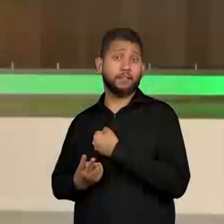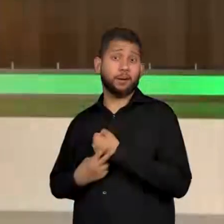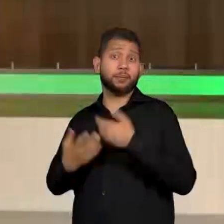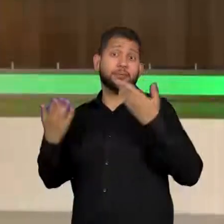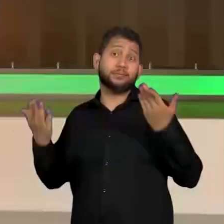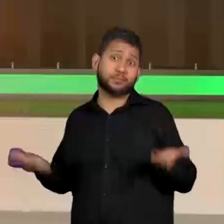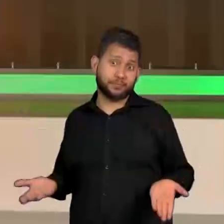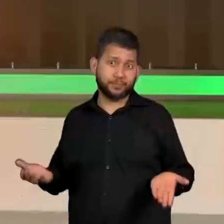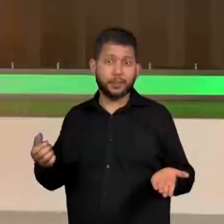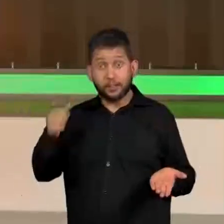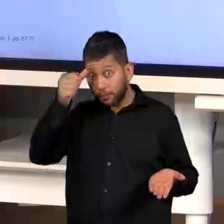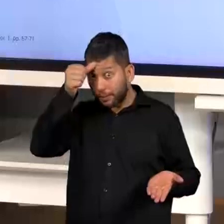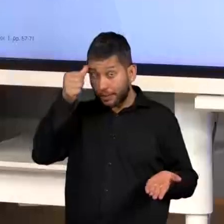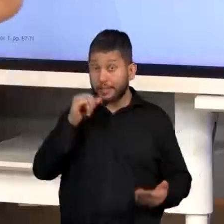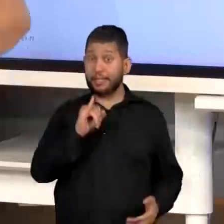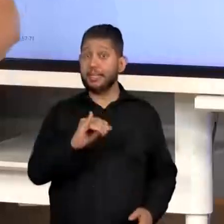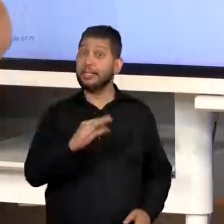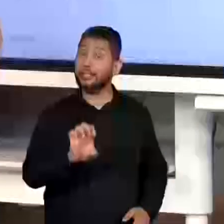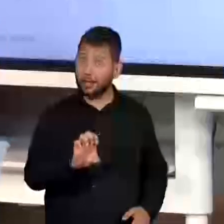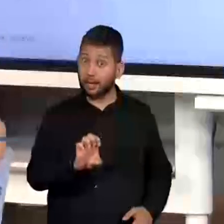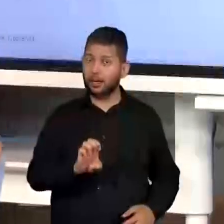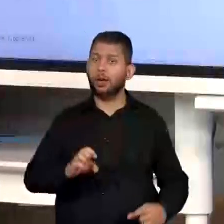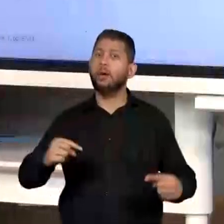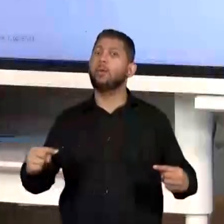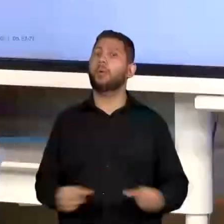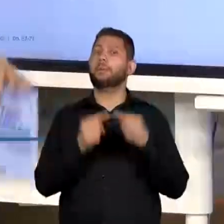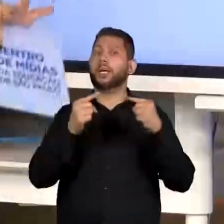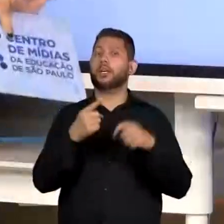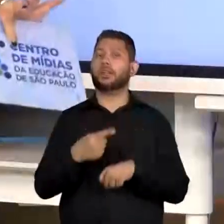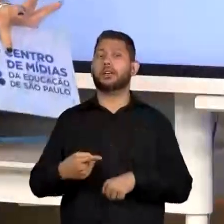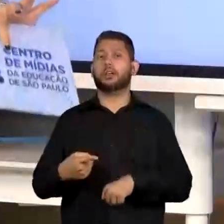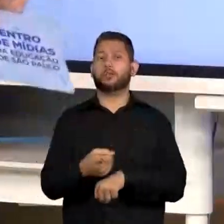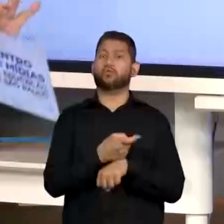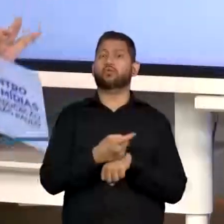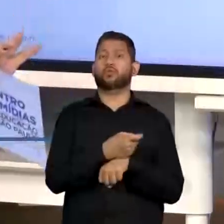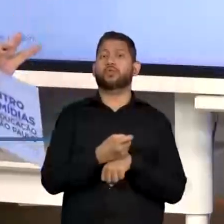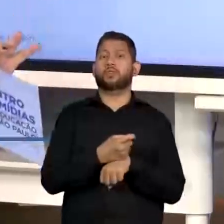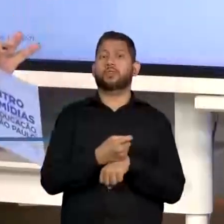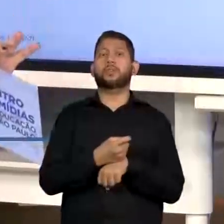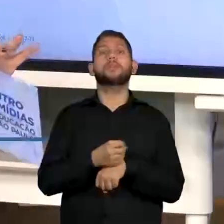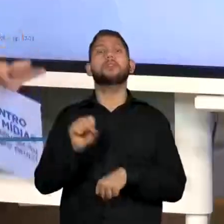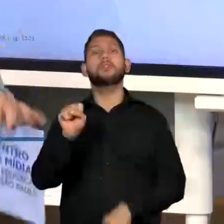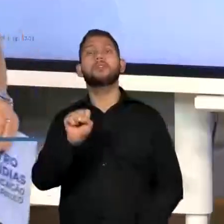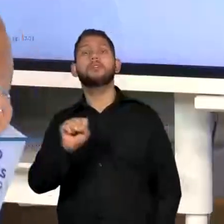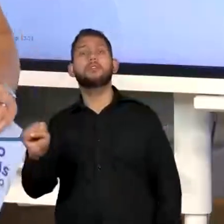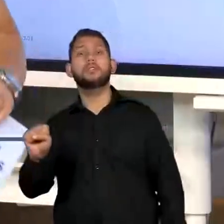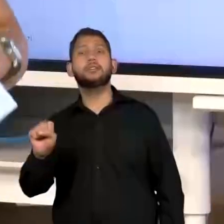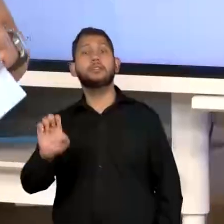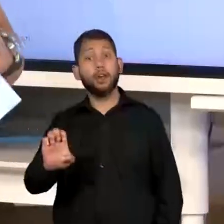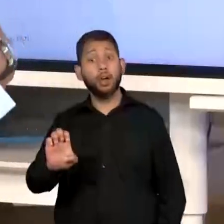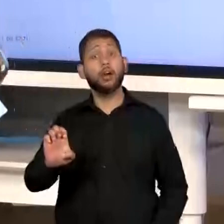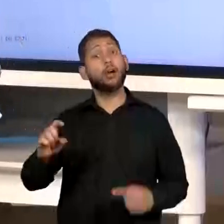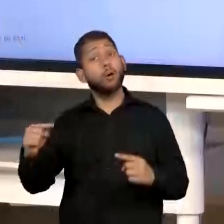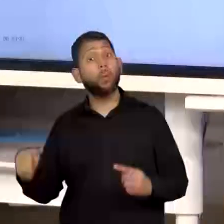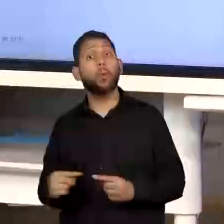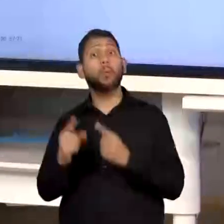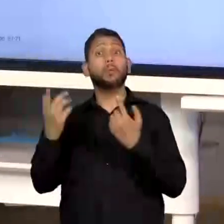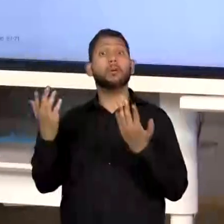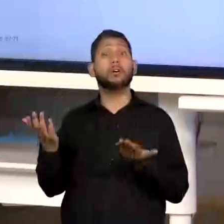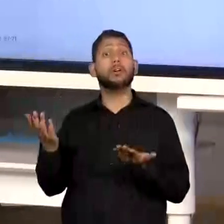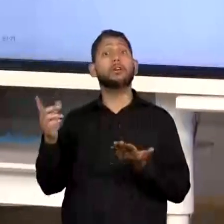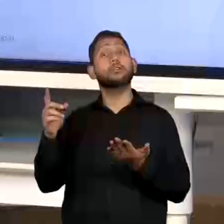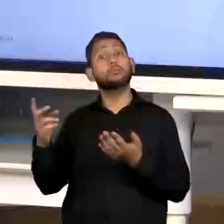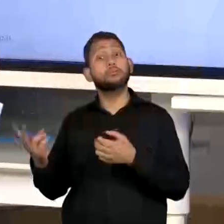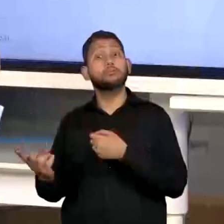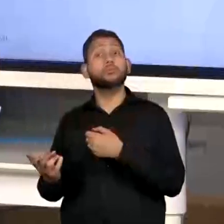conclusão. Tcharam, não, deixa eu fazer no olhinho. Ó, agora, professor, para o vídeo, dá uma pausa. Já foi falado bastante.